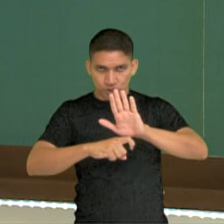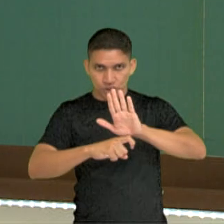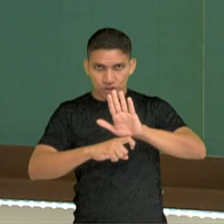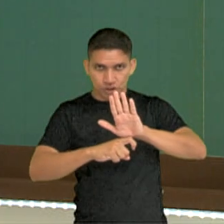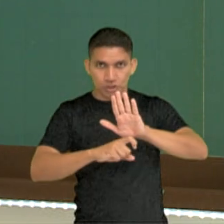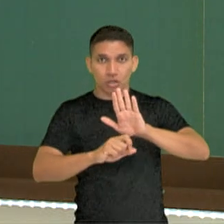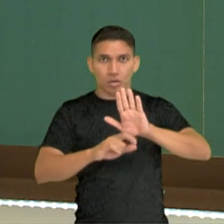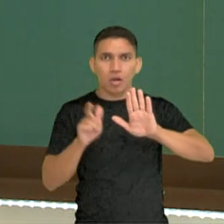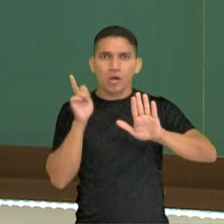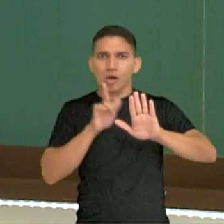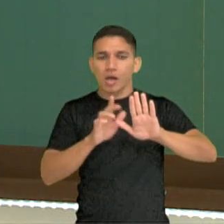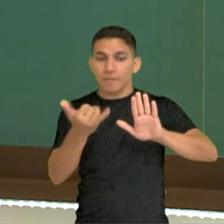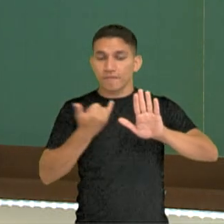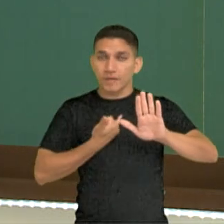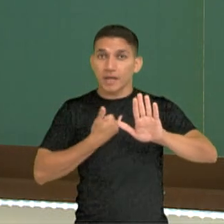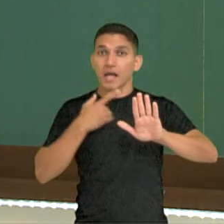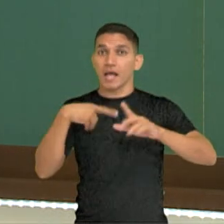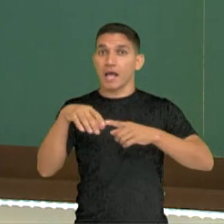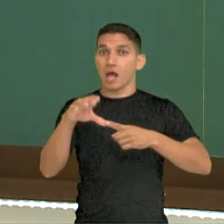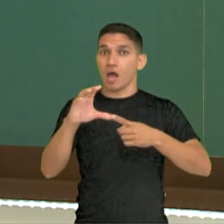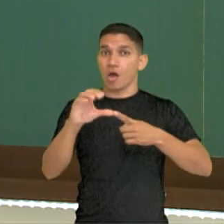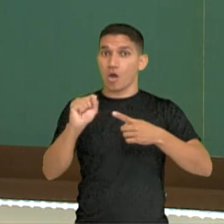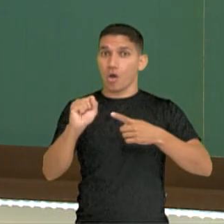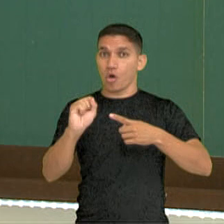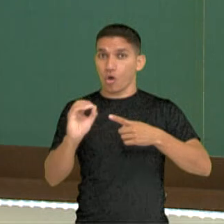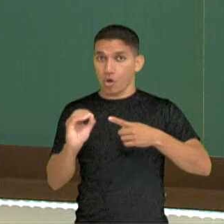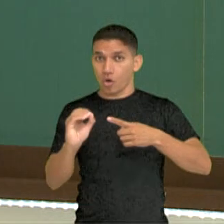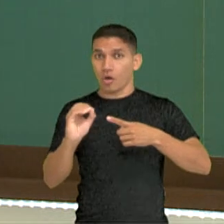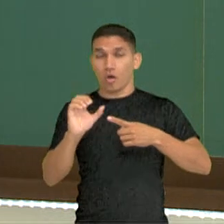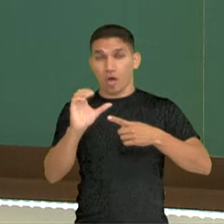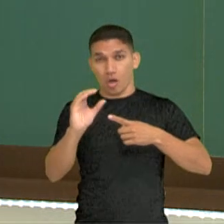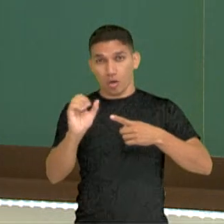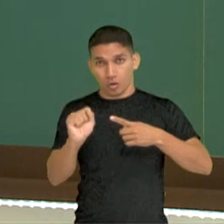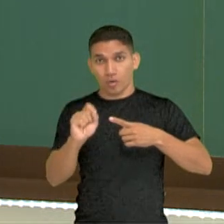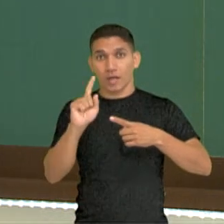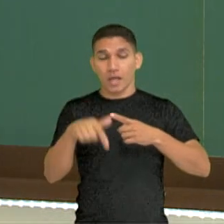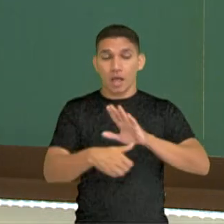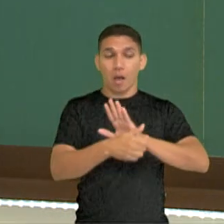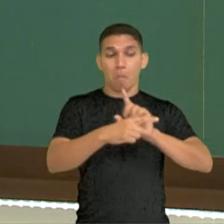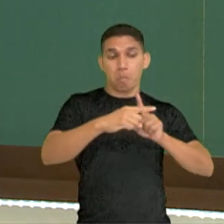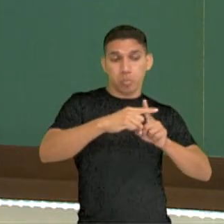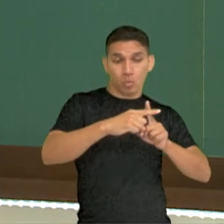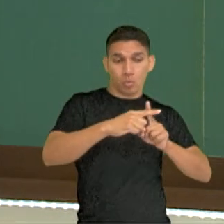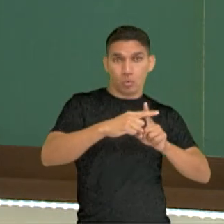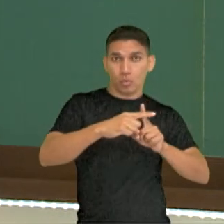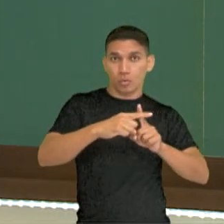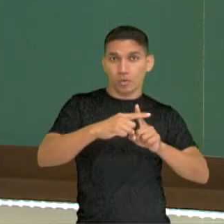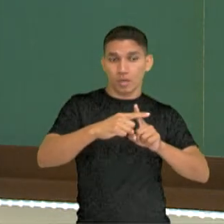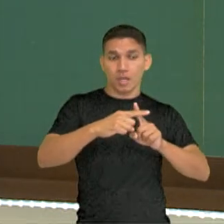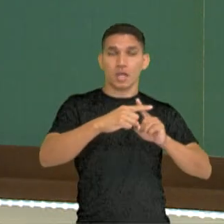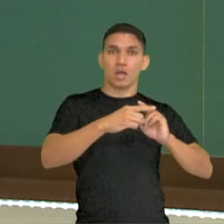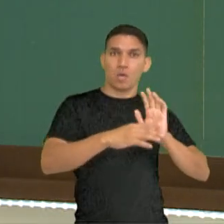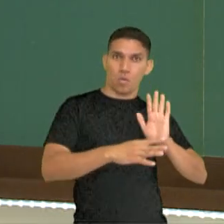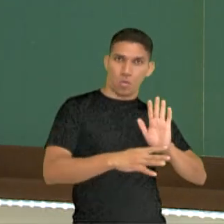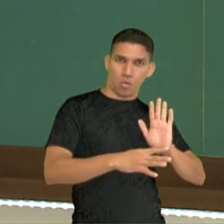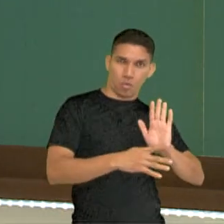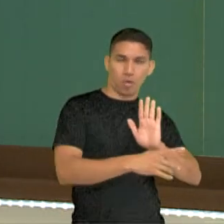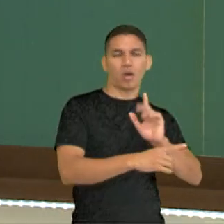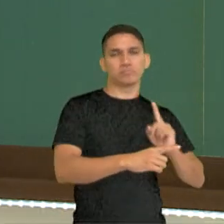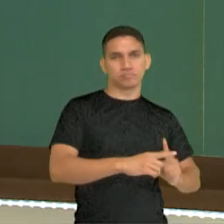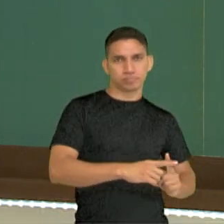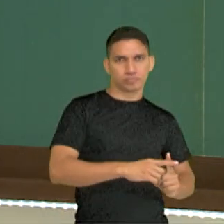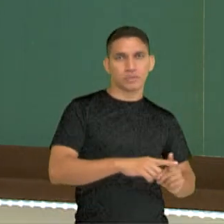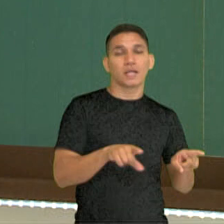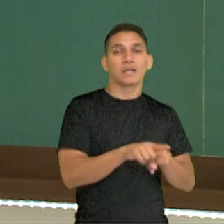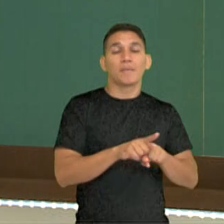valor do cosseno desse ângulo, é positiva no primeiro e no quarto quadrante e negativa no segundo